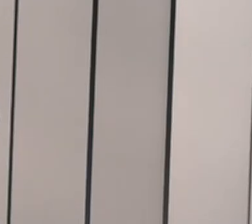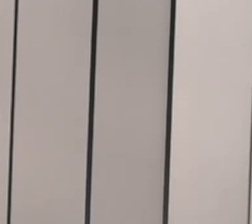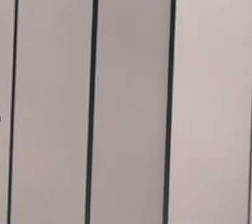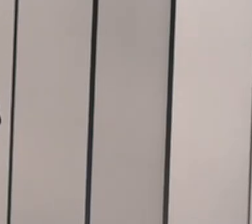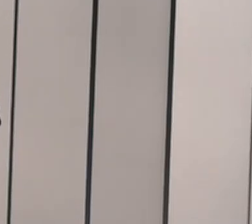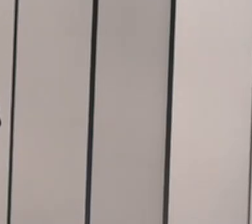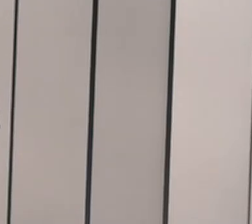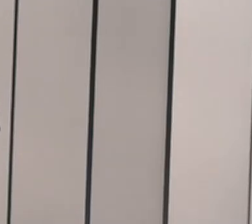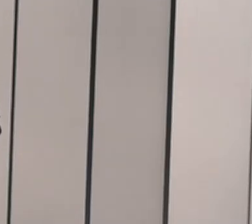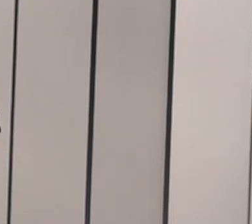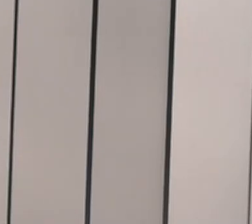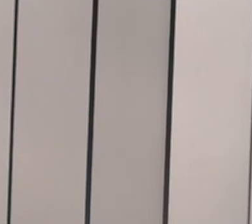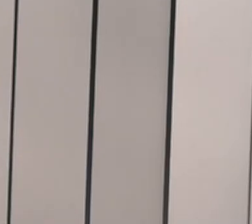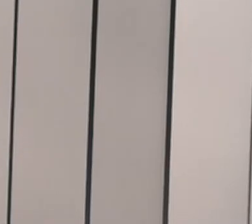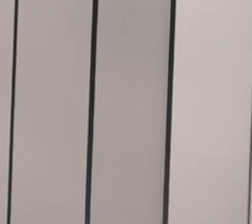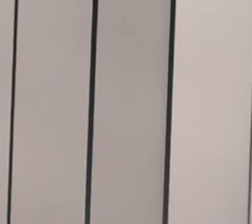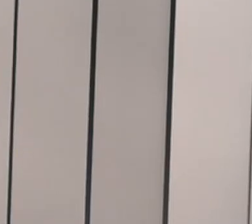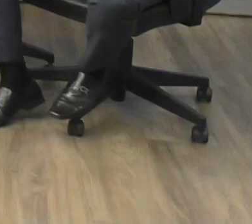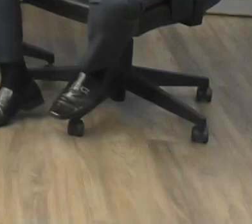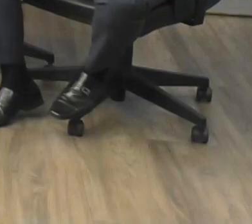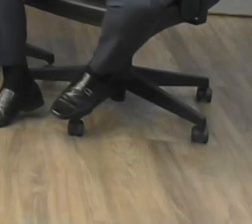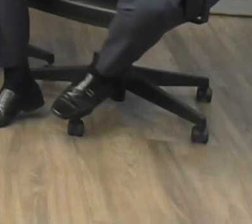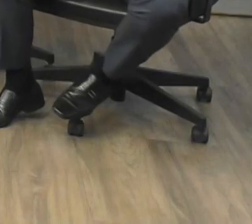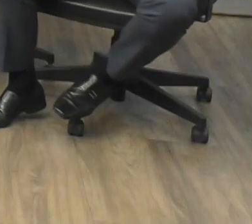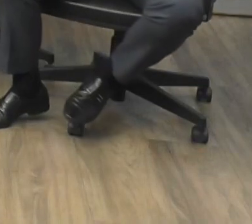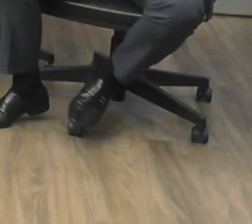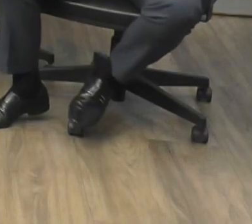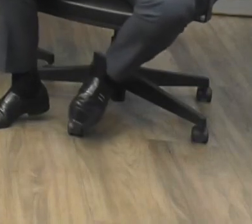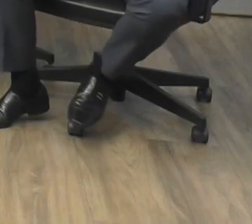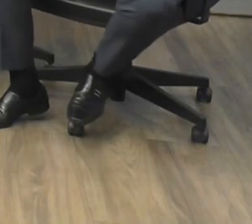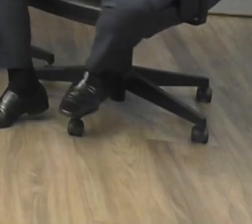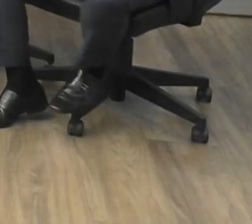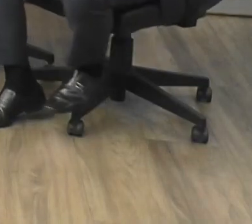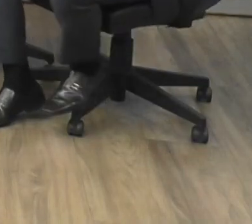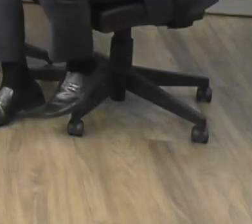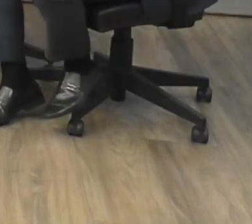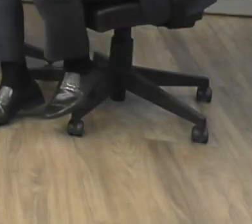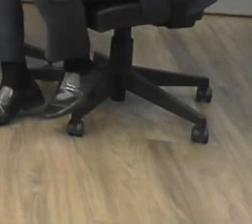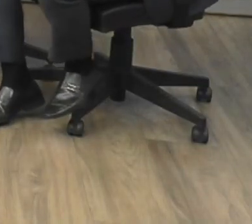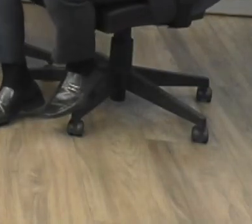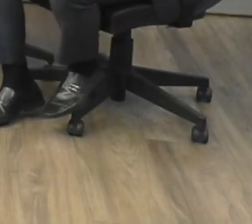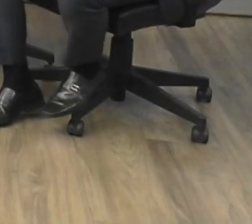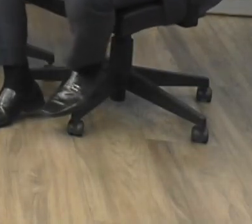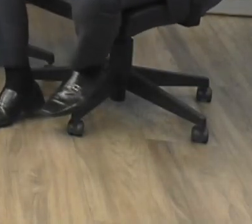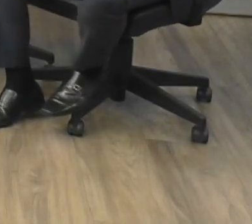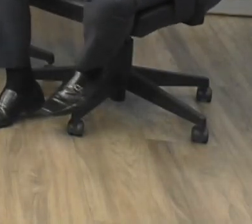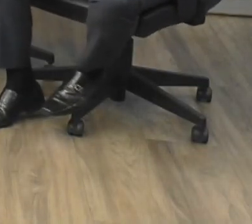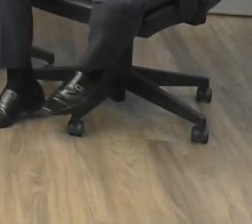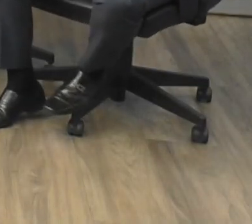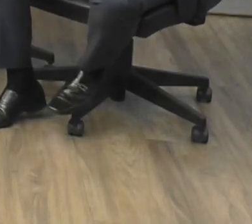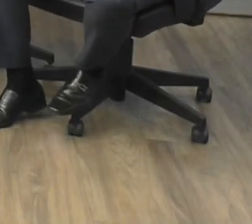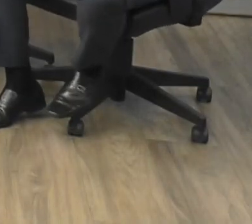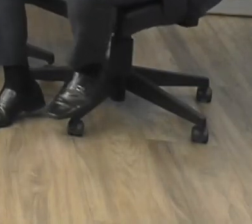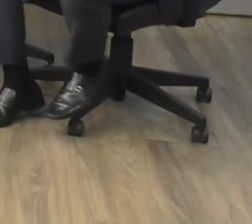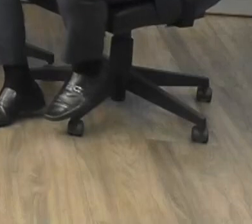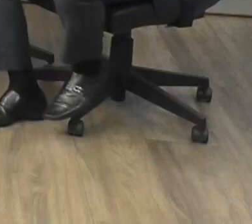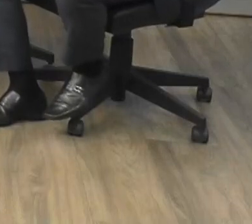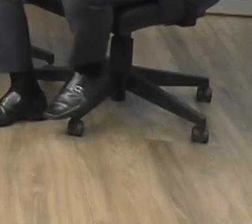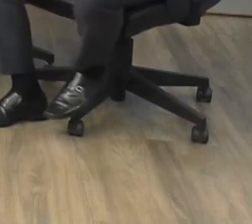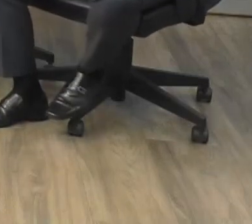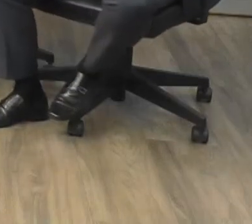faz internações involuntárias. Então precisa, mediante o consentimento do indivíduo que está Mas indo. Campinas,